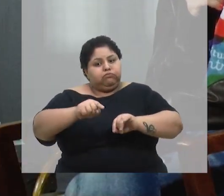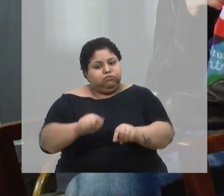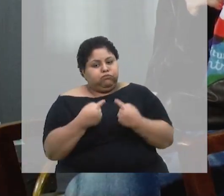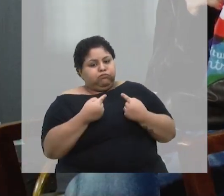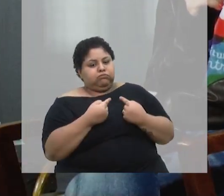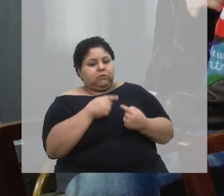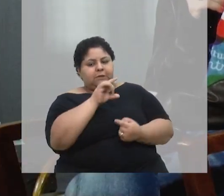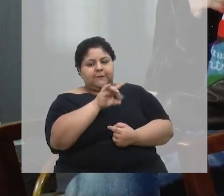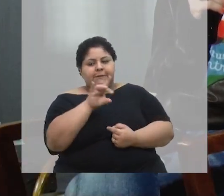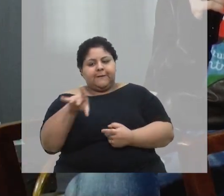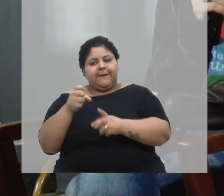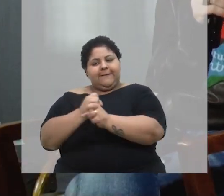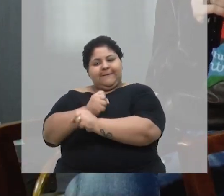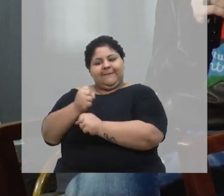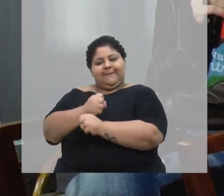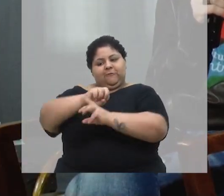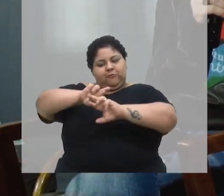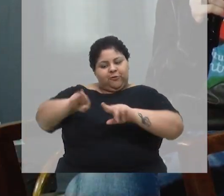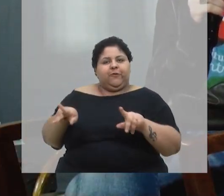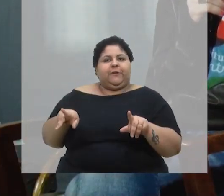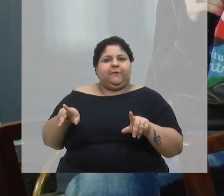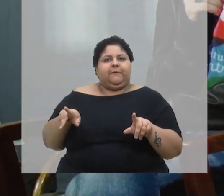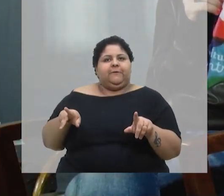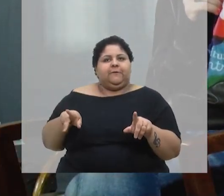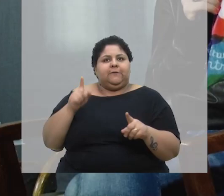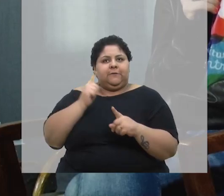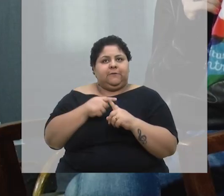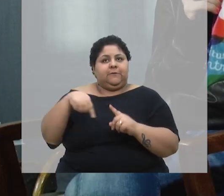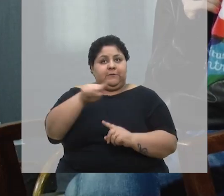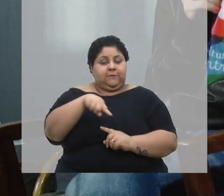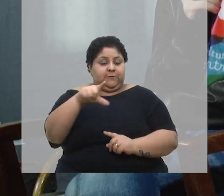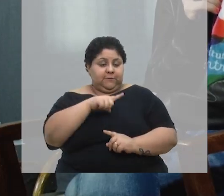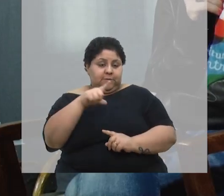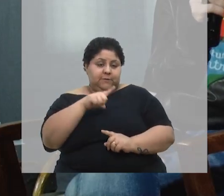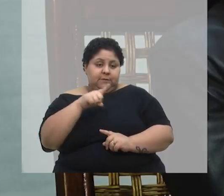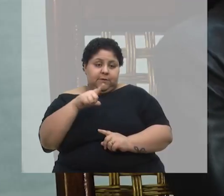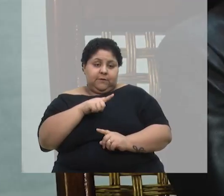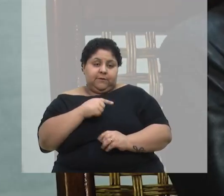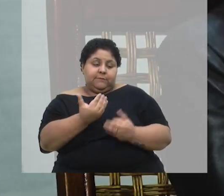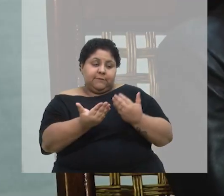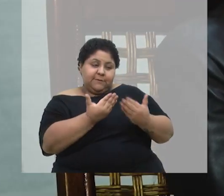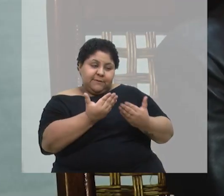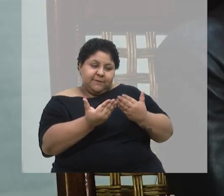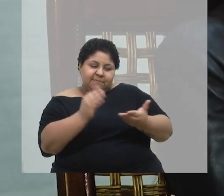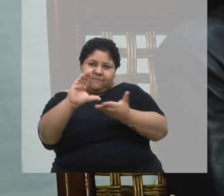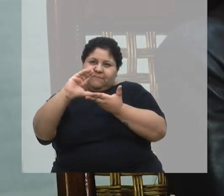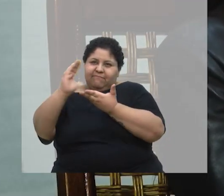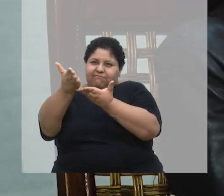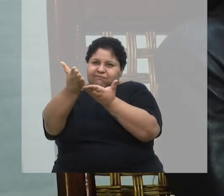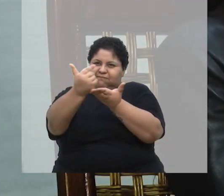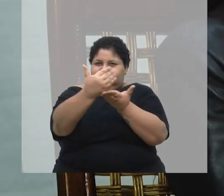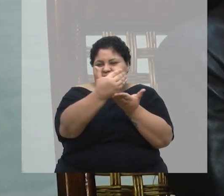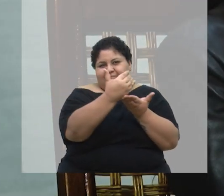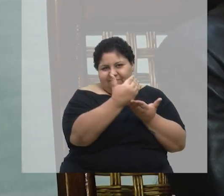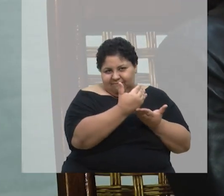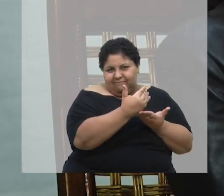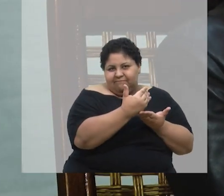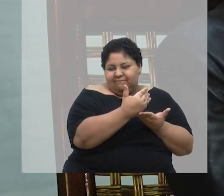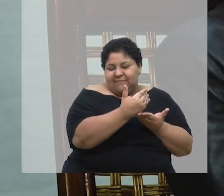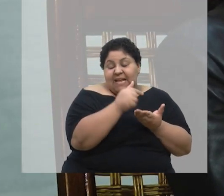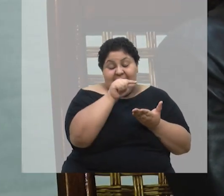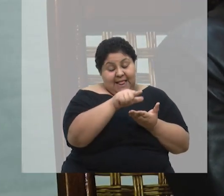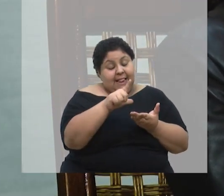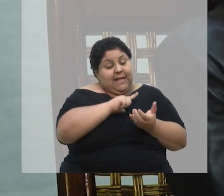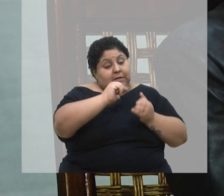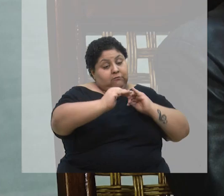desafio, né? E cada ano é um ano, né, Cris? Porque a gente também depende de investimentos, né? Então,